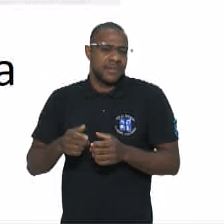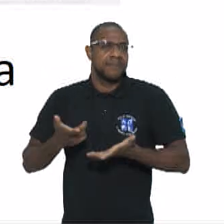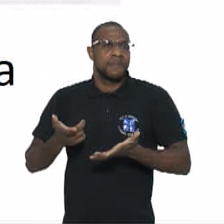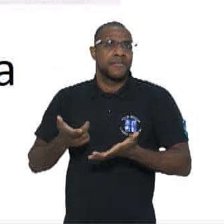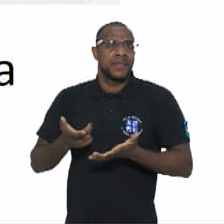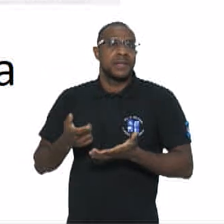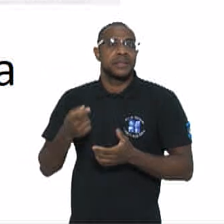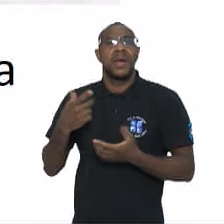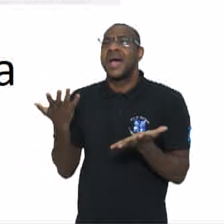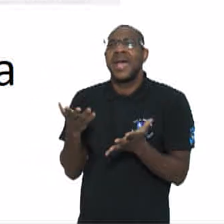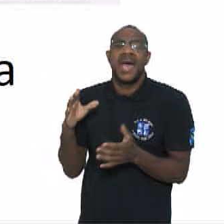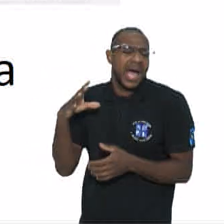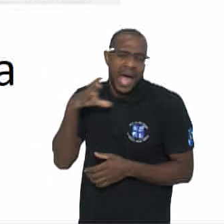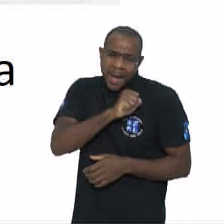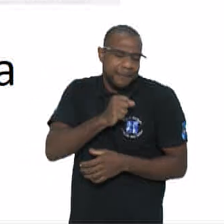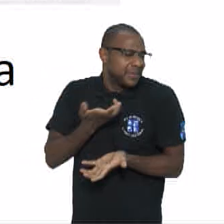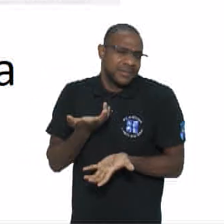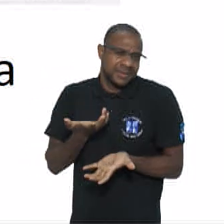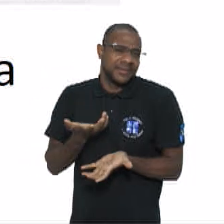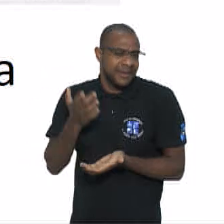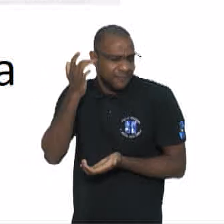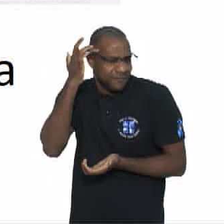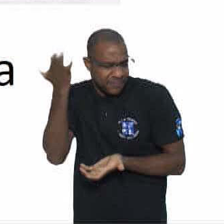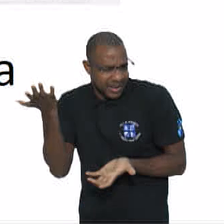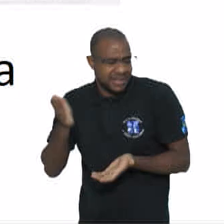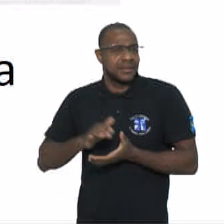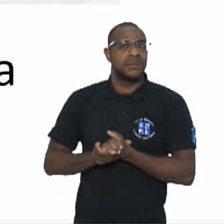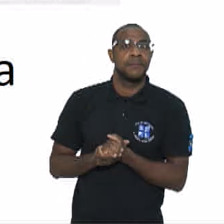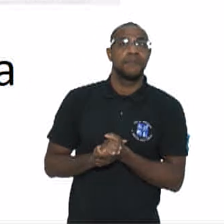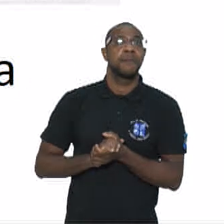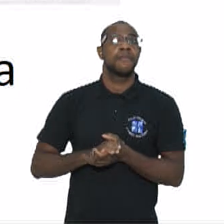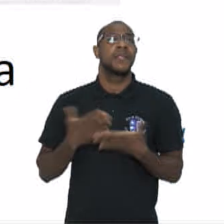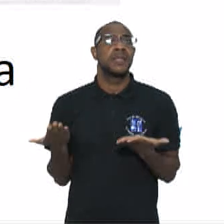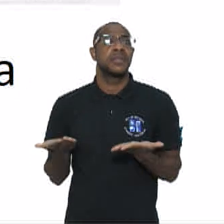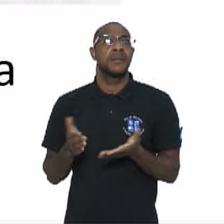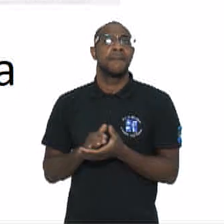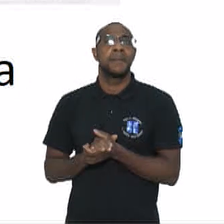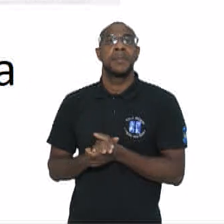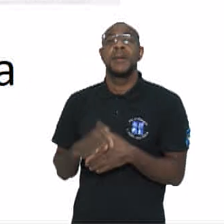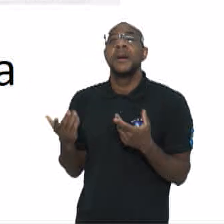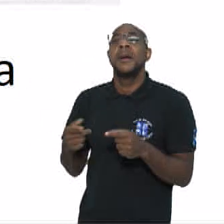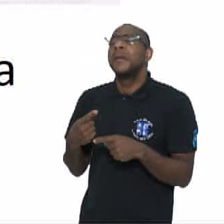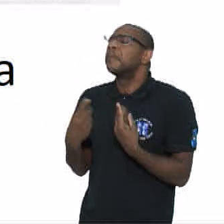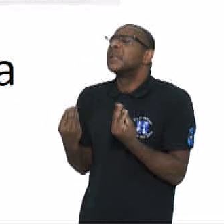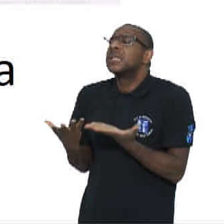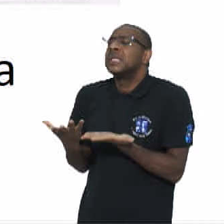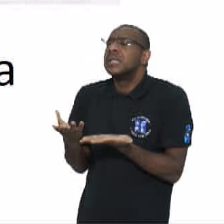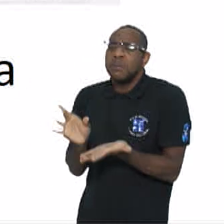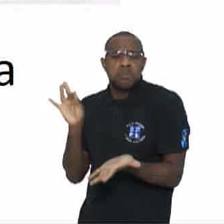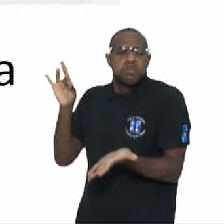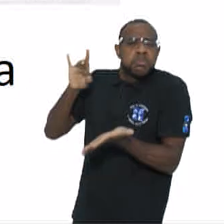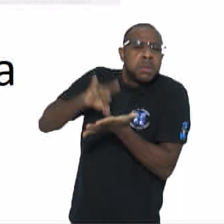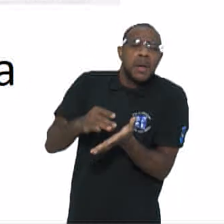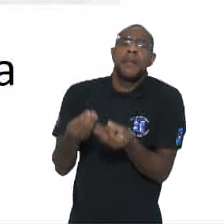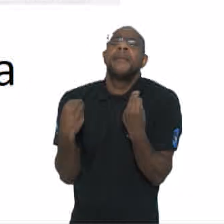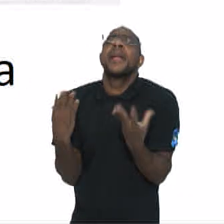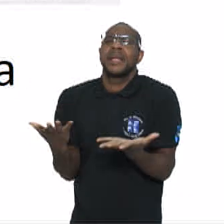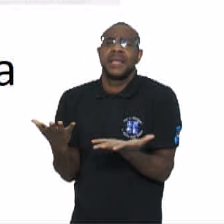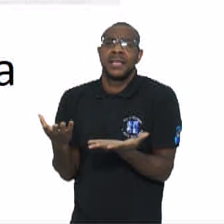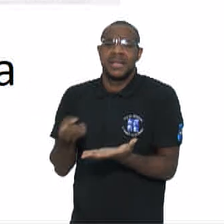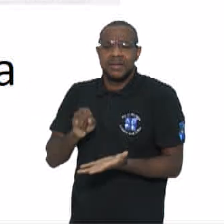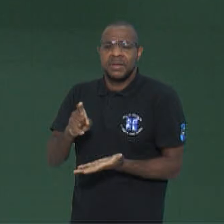tão prático. E para que serve a originalidade se você não pode produzir em